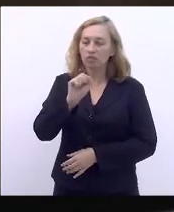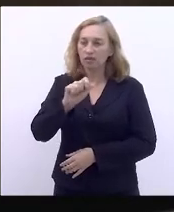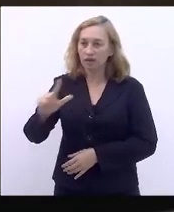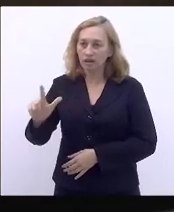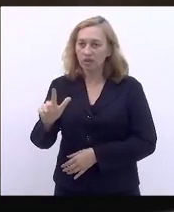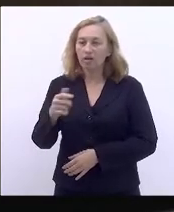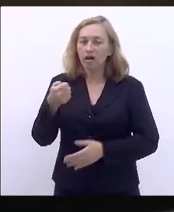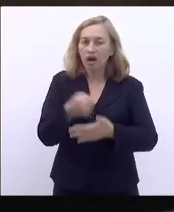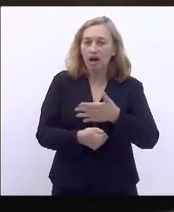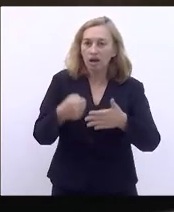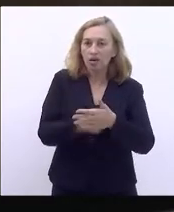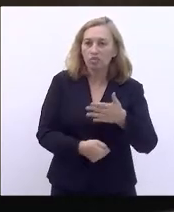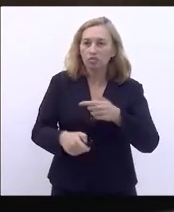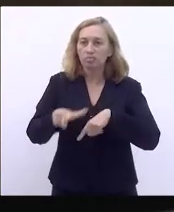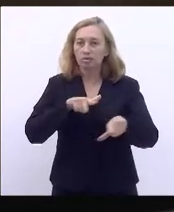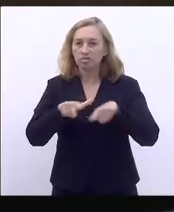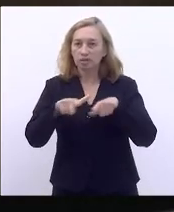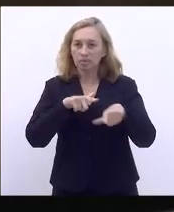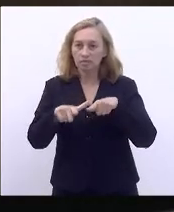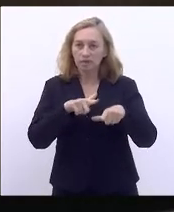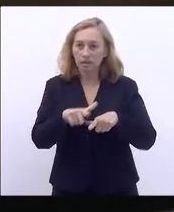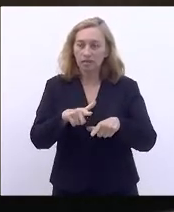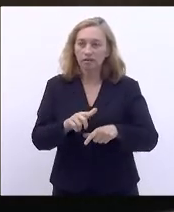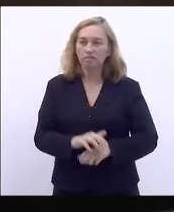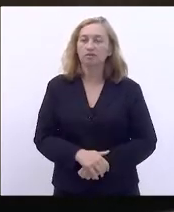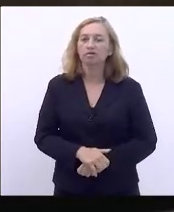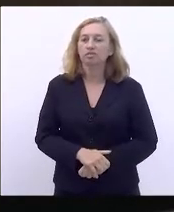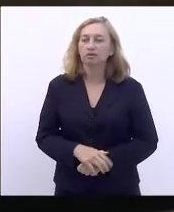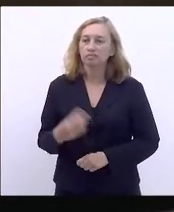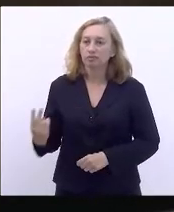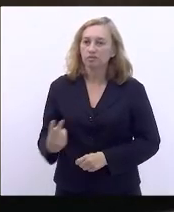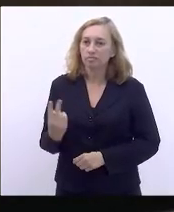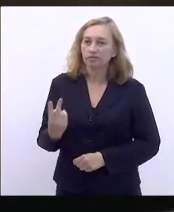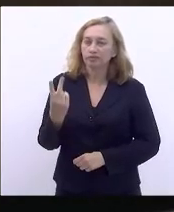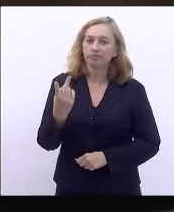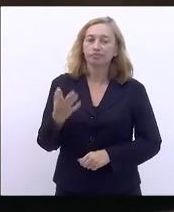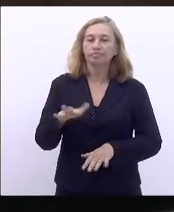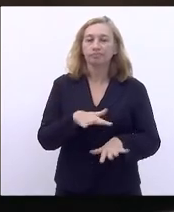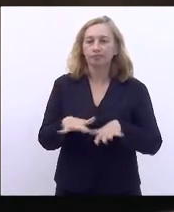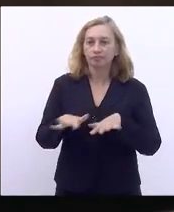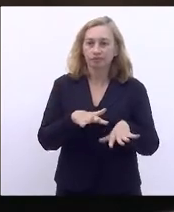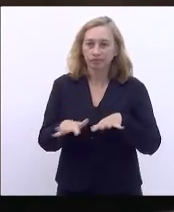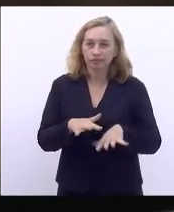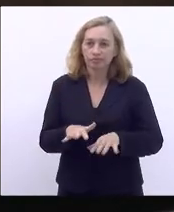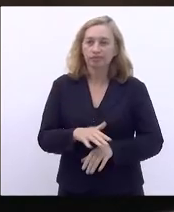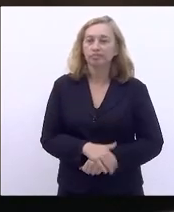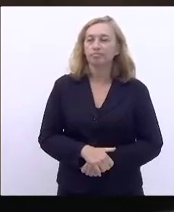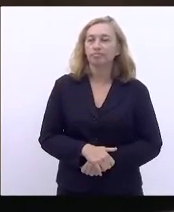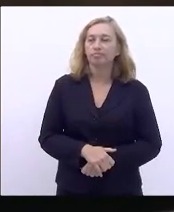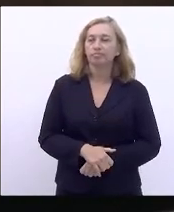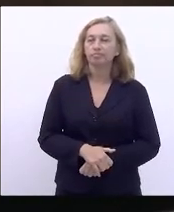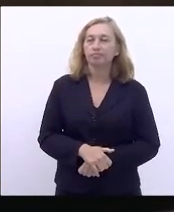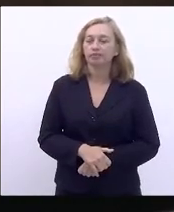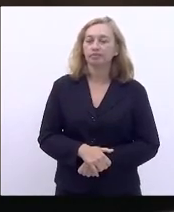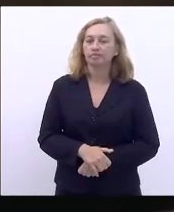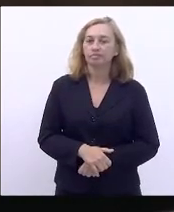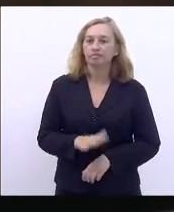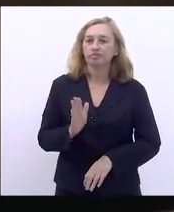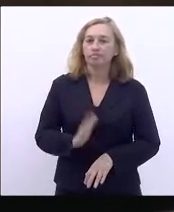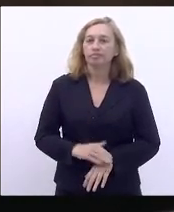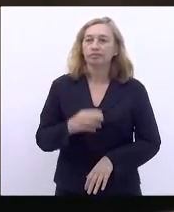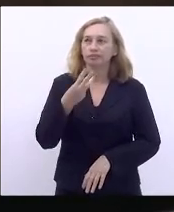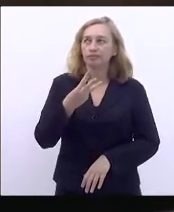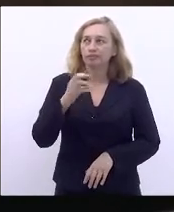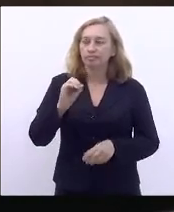pelo trabalhismo, para condecorar esse movimento que levou mais de